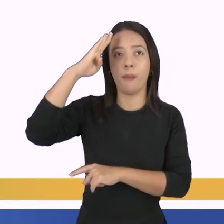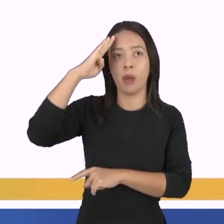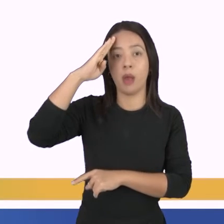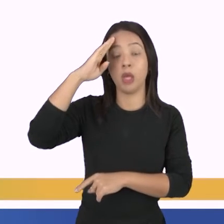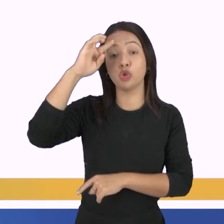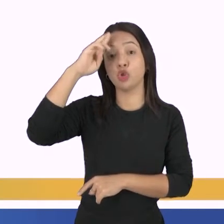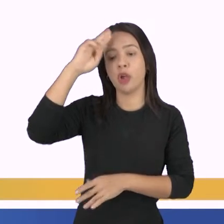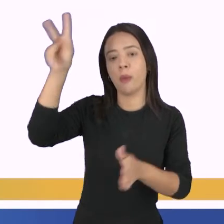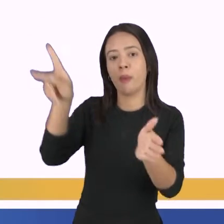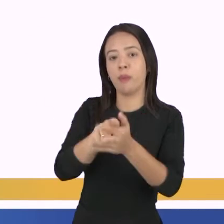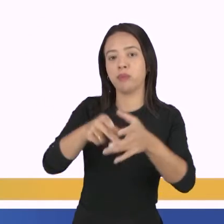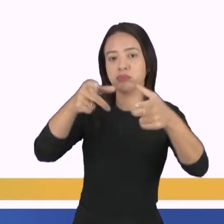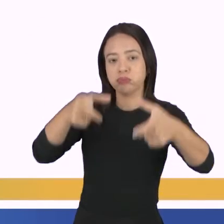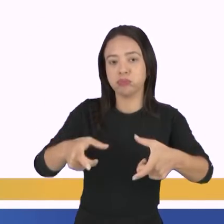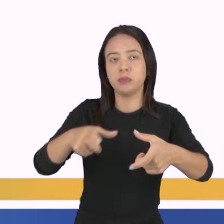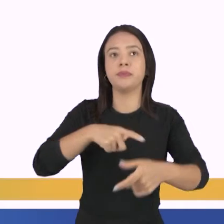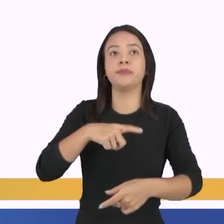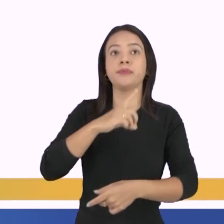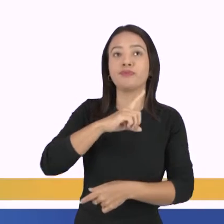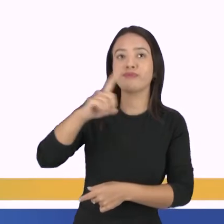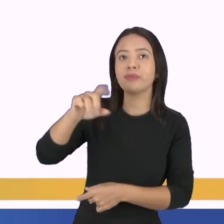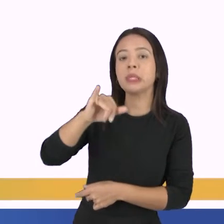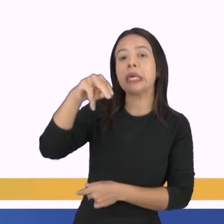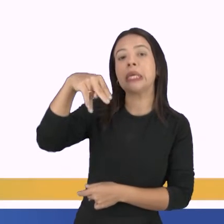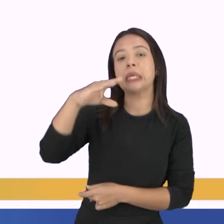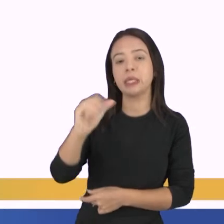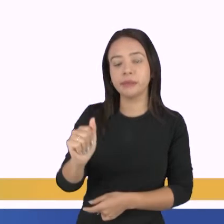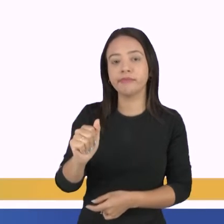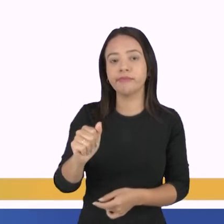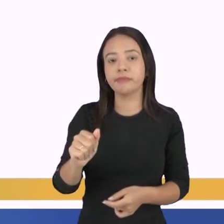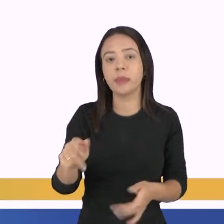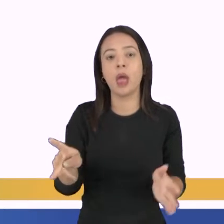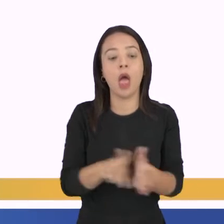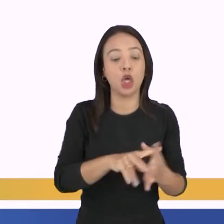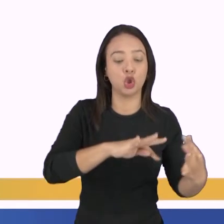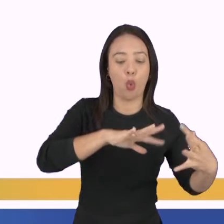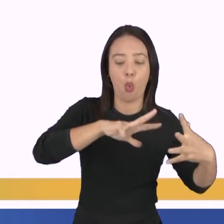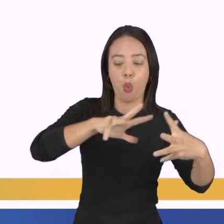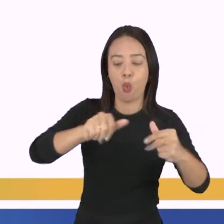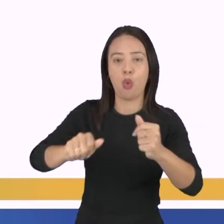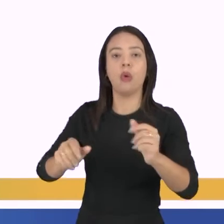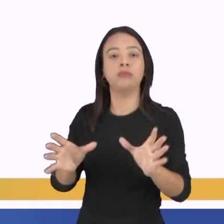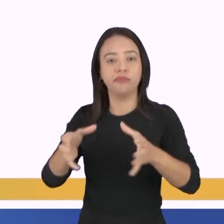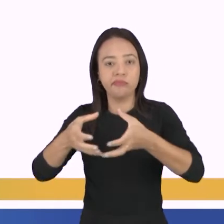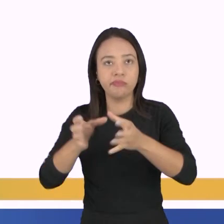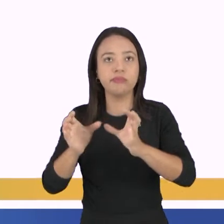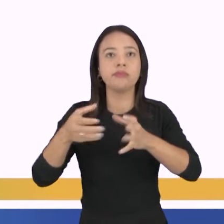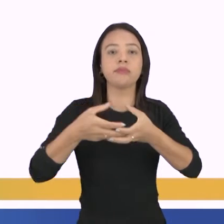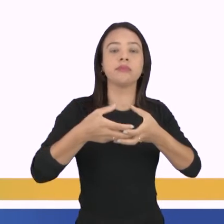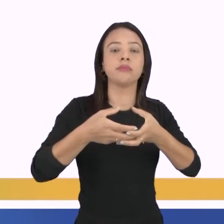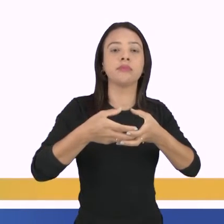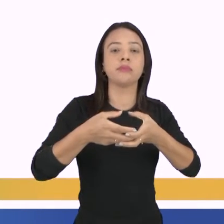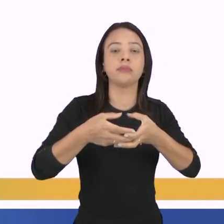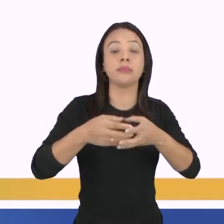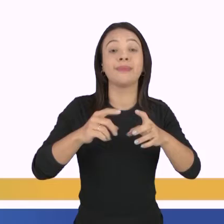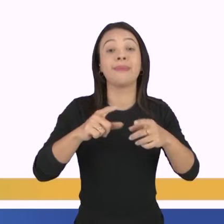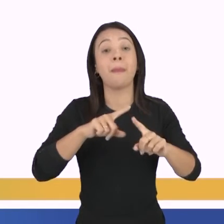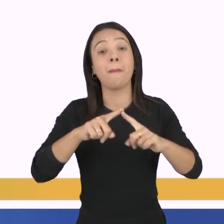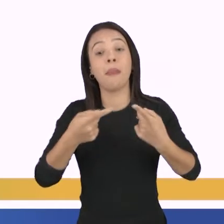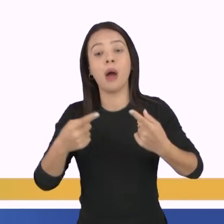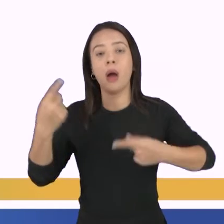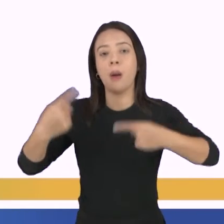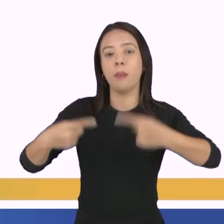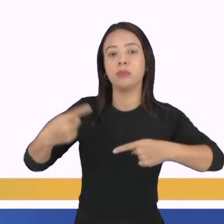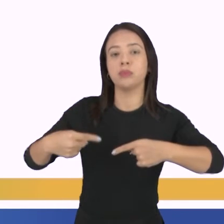né. O deus Inca era de todas as classes, né, e a hegemonia política praticada pela elite. Não